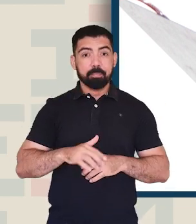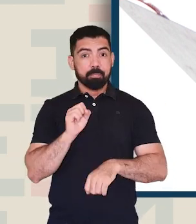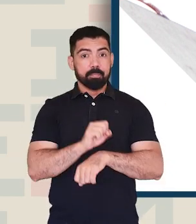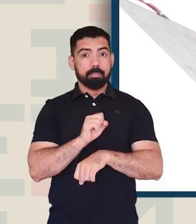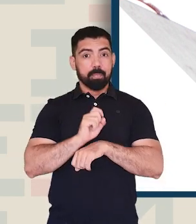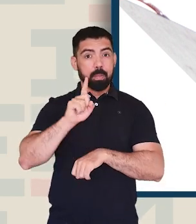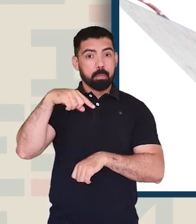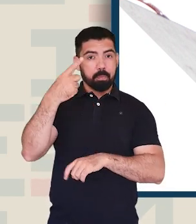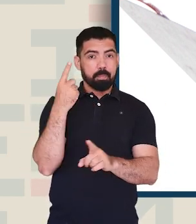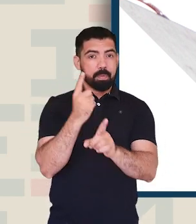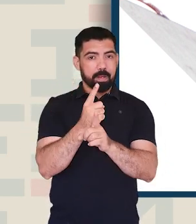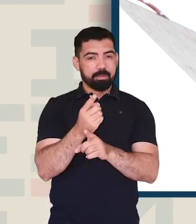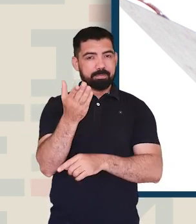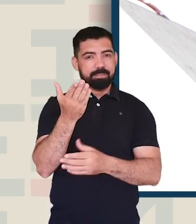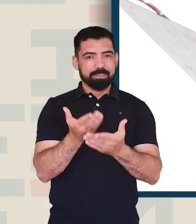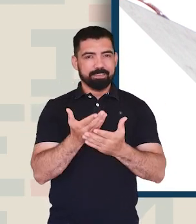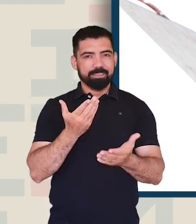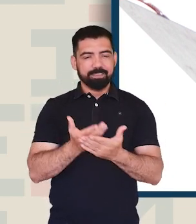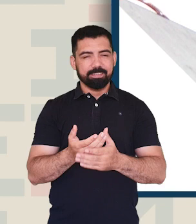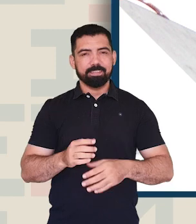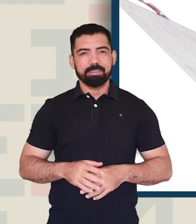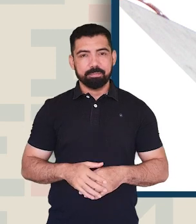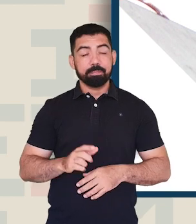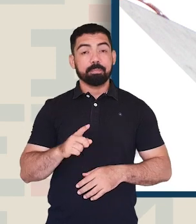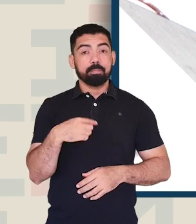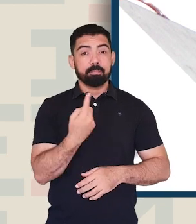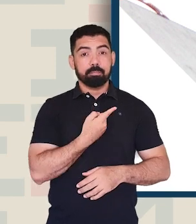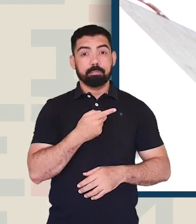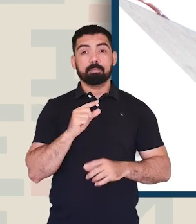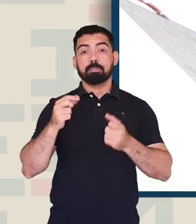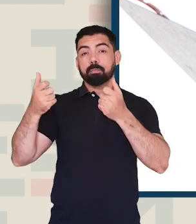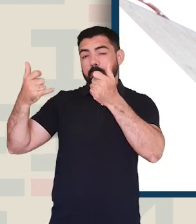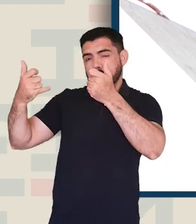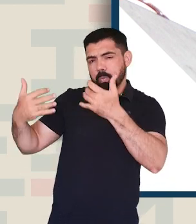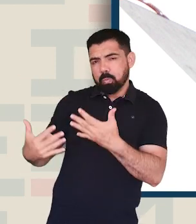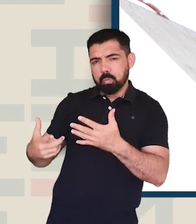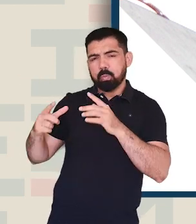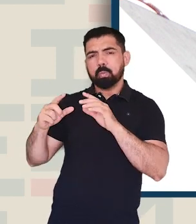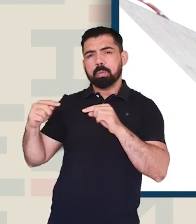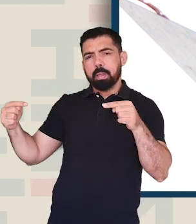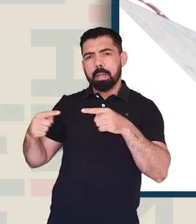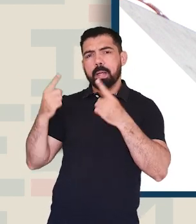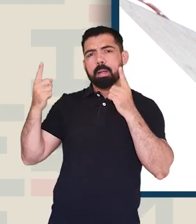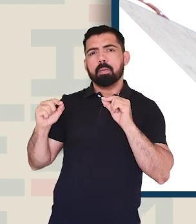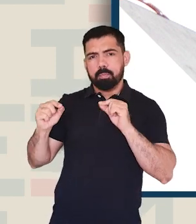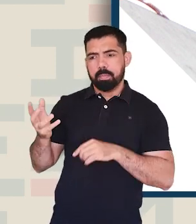eu espero vocês na nossa próxima aula, que a gente já vai cobrir alguns elementos mais de